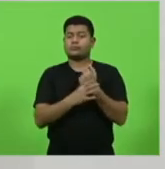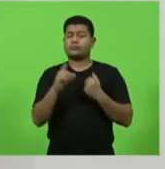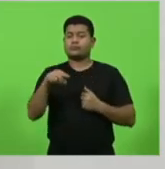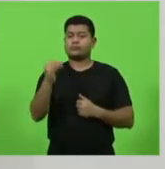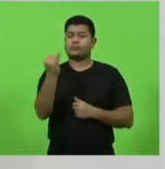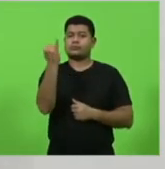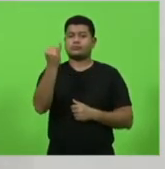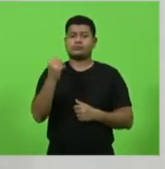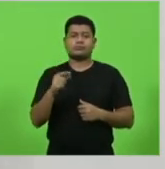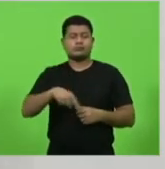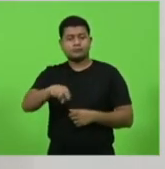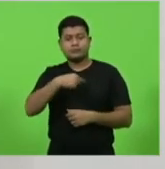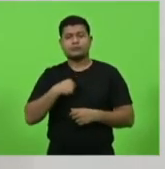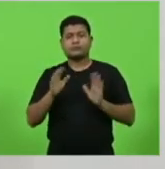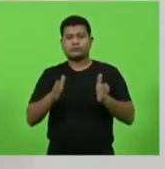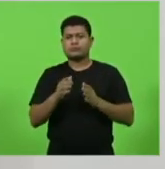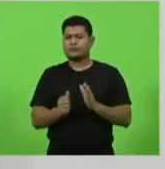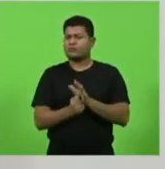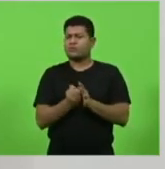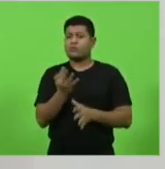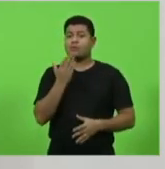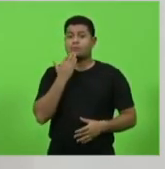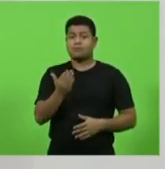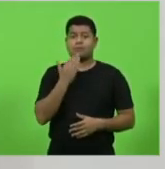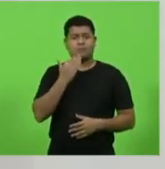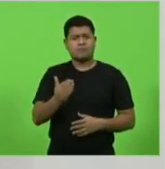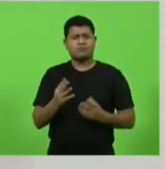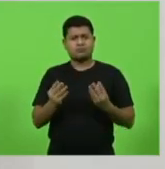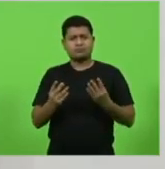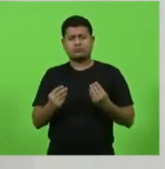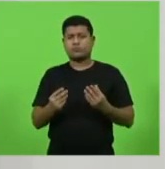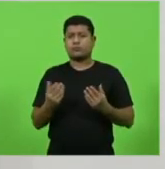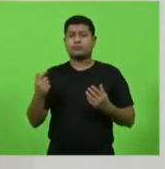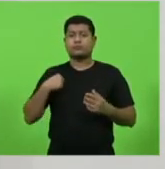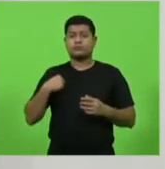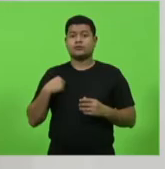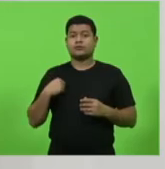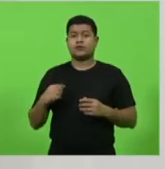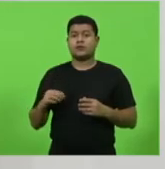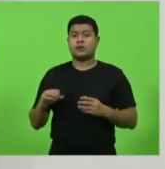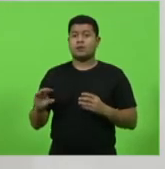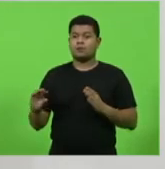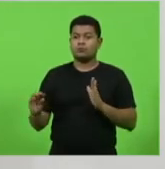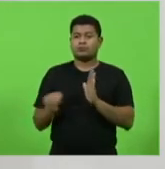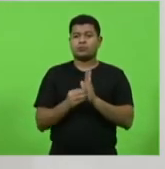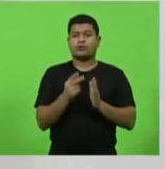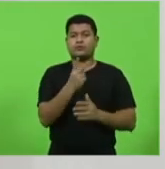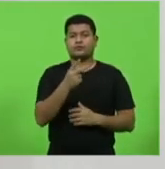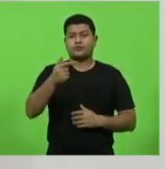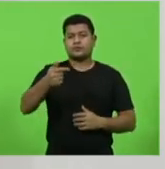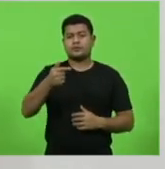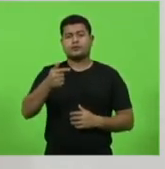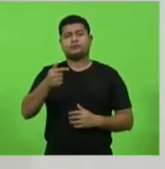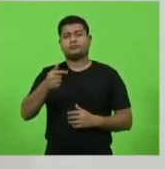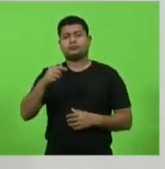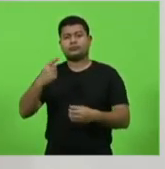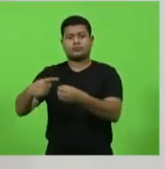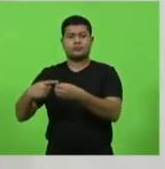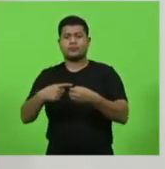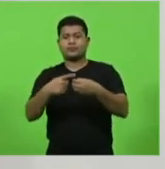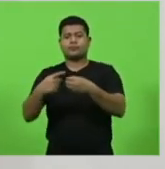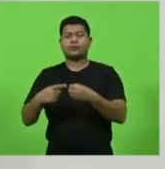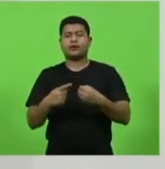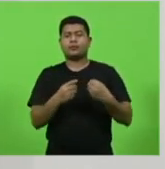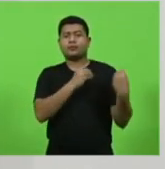vários pleitos, eu mesmo incluí 27 municípios para receber viaturas da